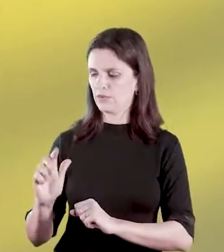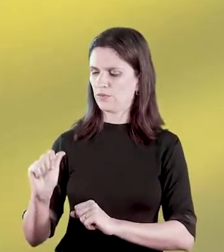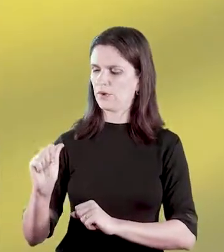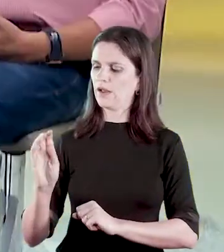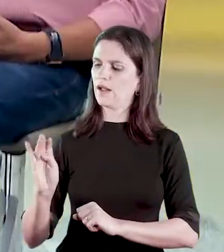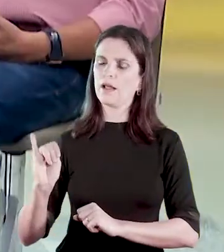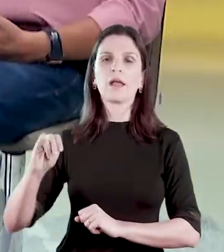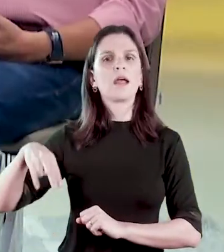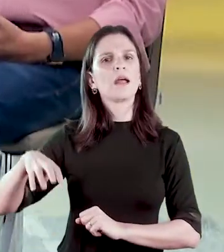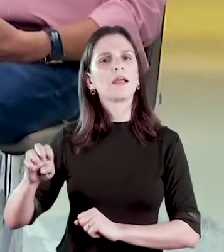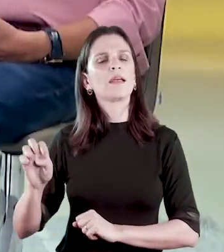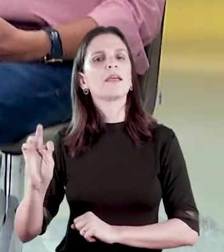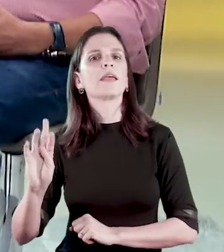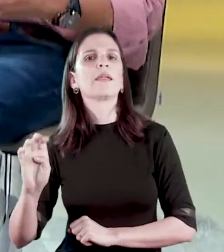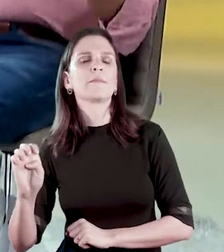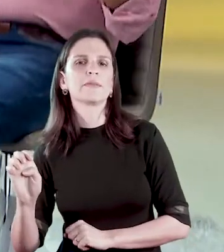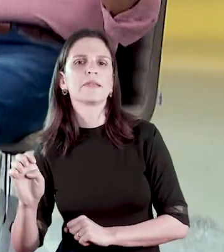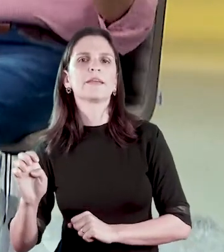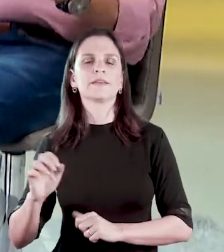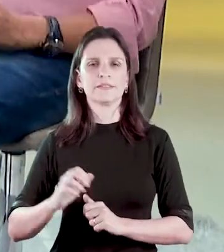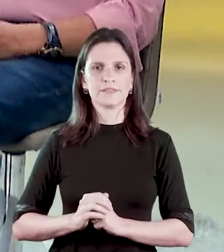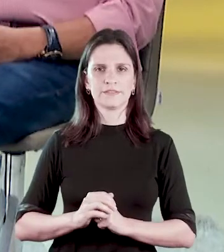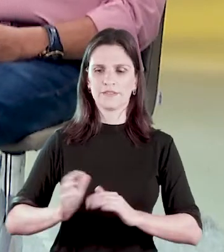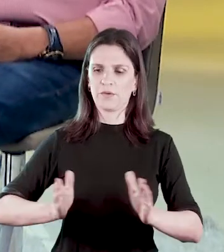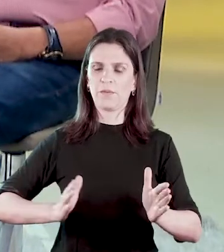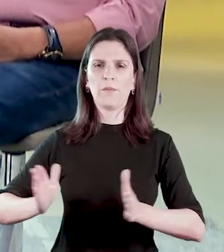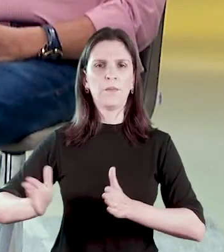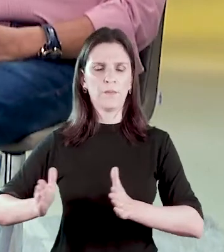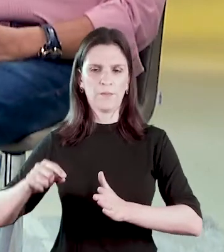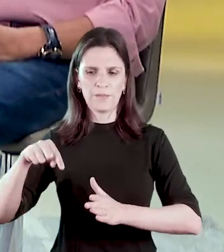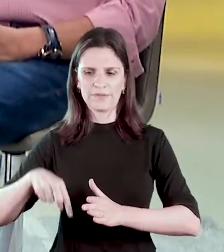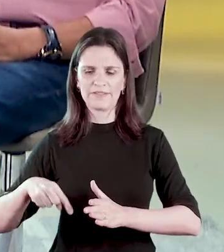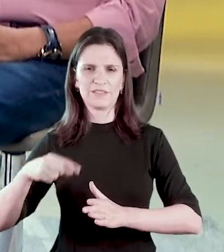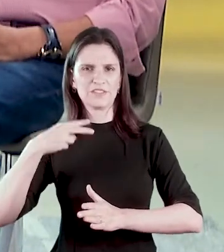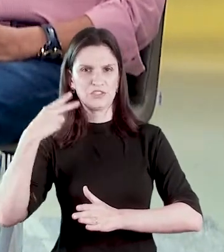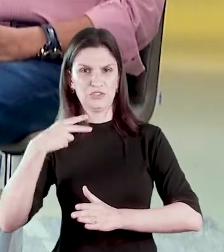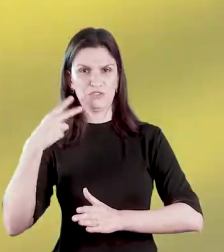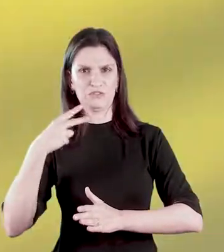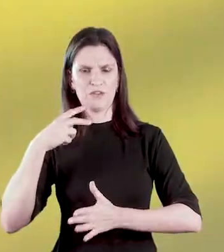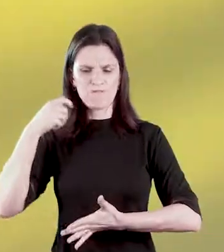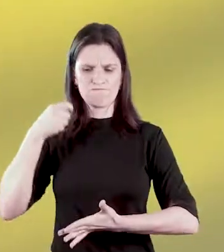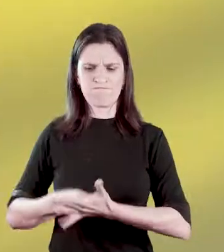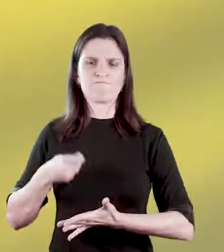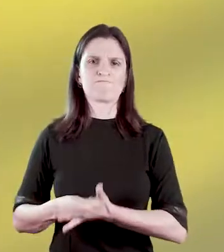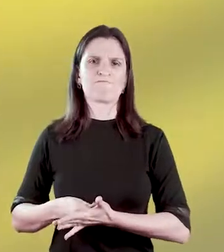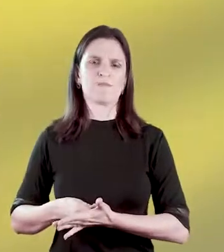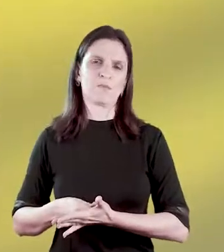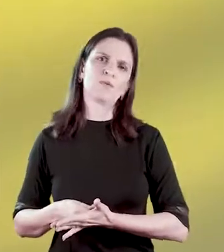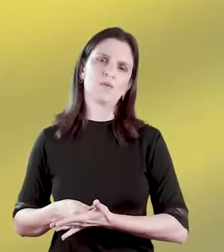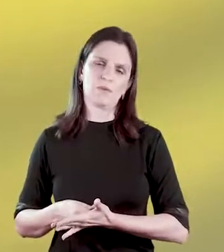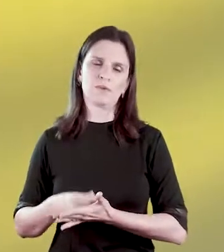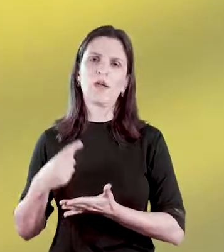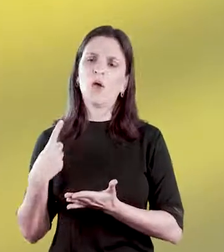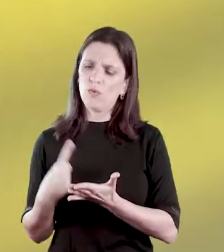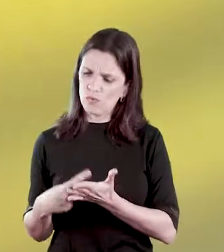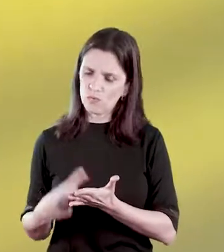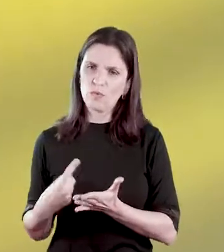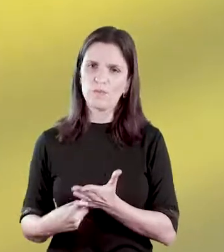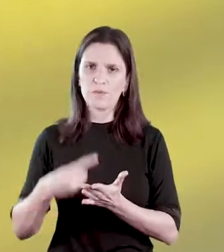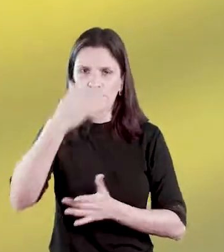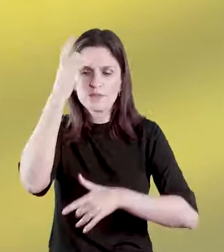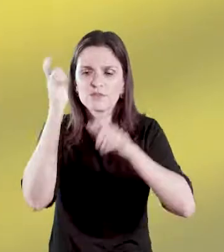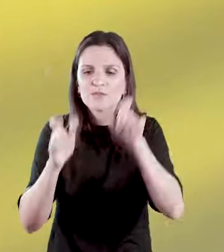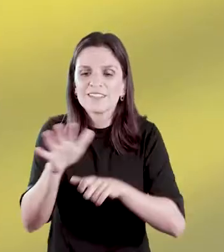tenho uma uma da tu ele recebeu uma procuração e quando você recebe uma procuração você tem que devolver